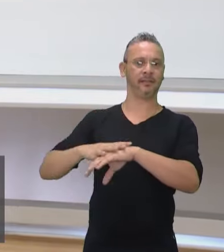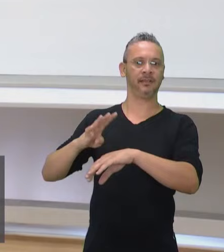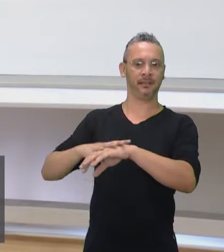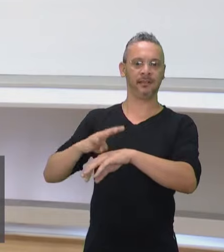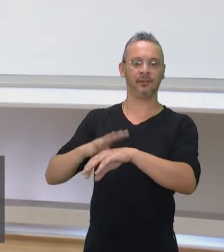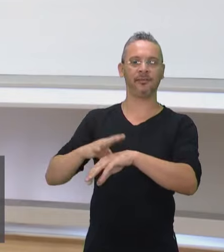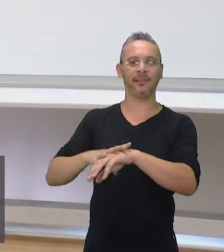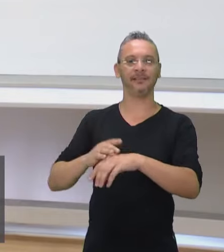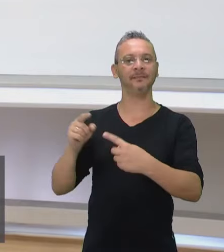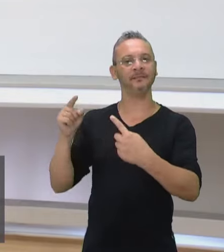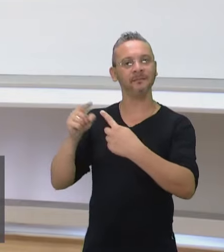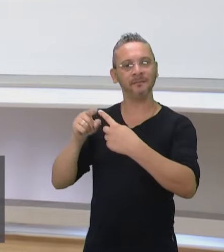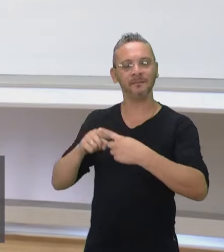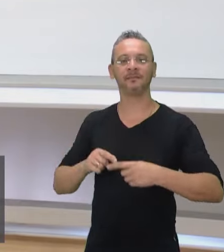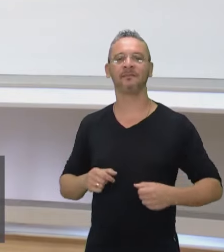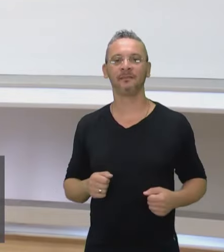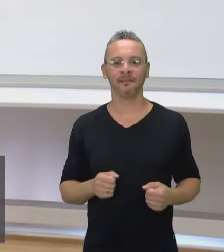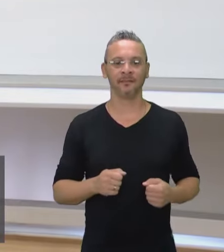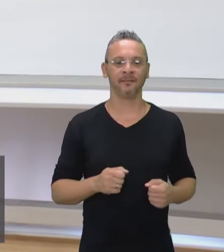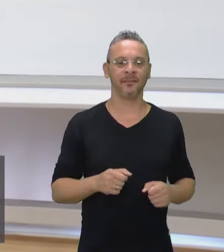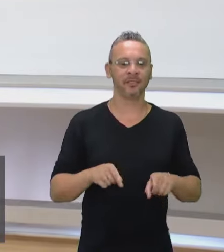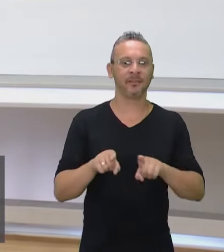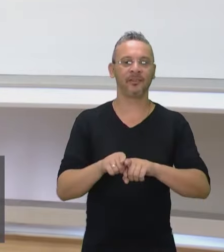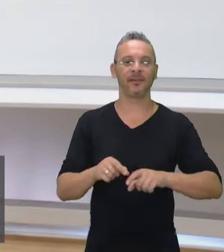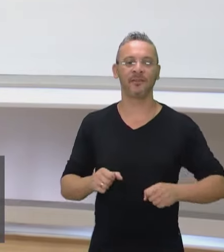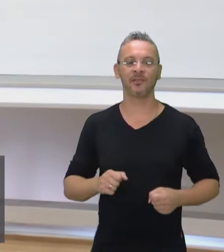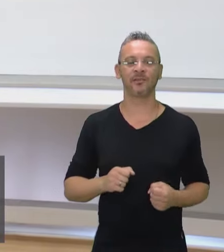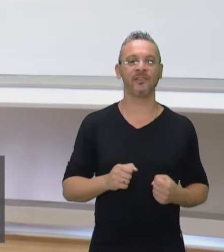bom assim de matemática, mas é